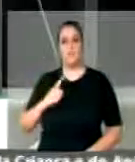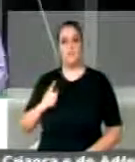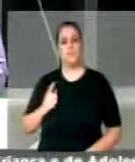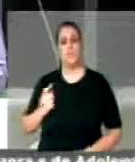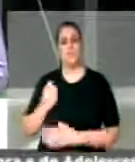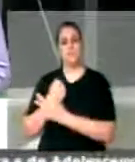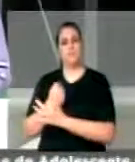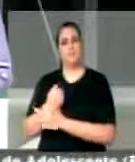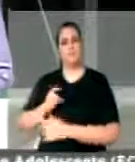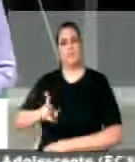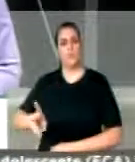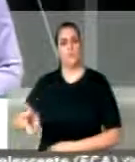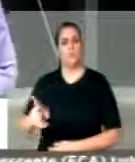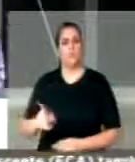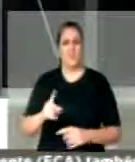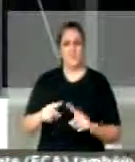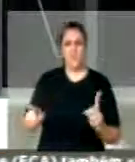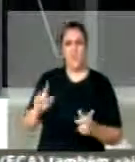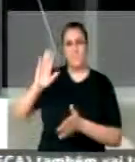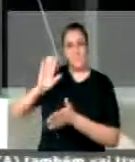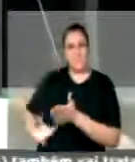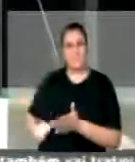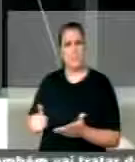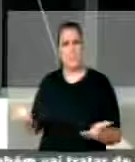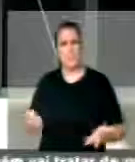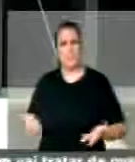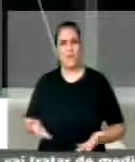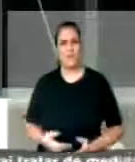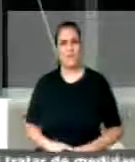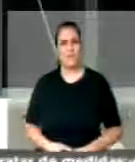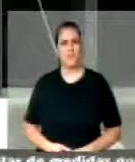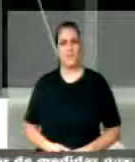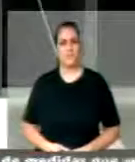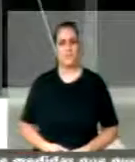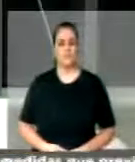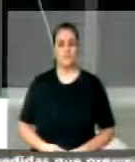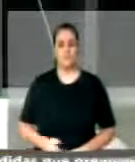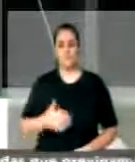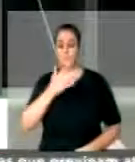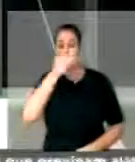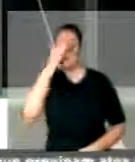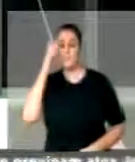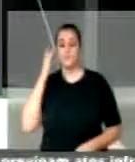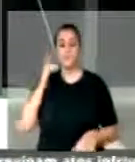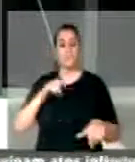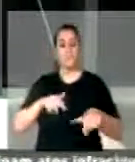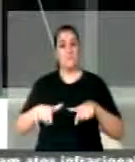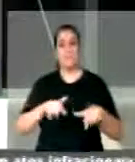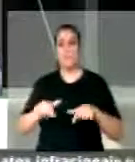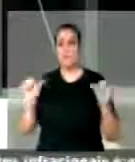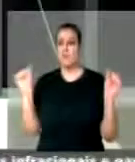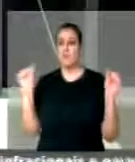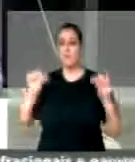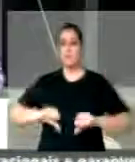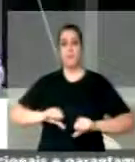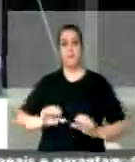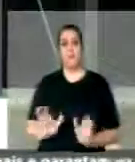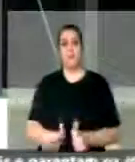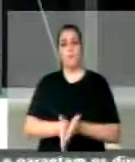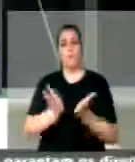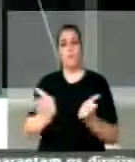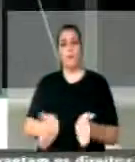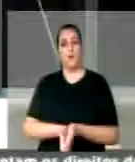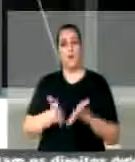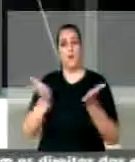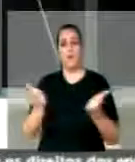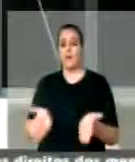eles querem retirar para que o trabalhador e trabalhadora, cada vez mais empobrecido, ainda fica